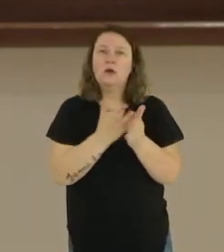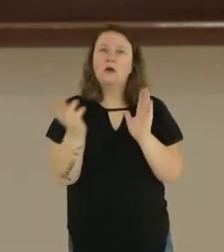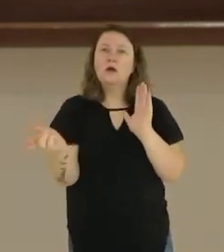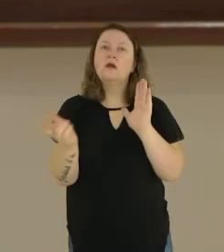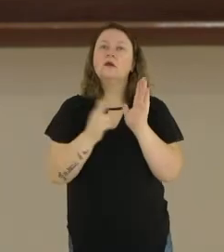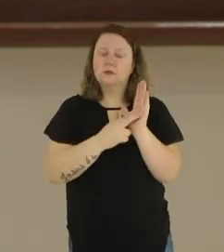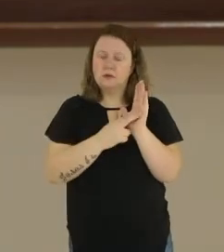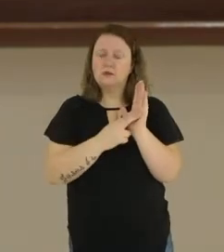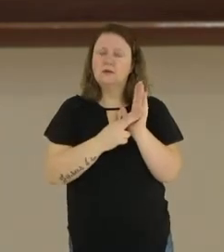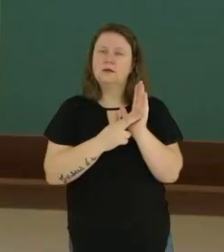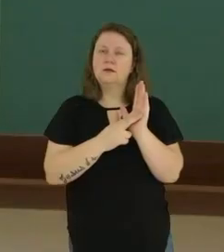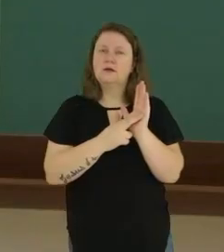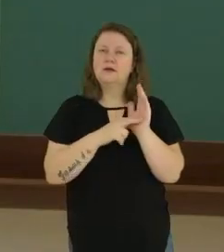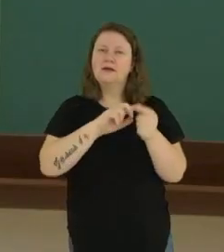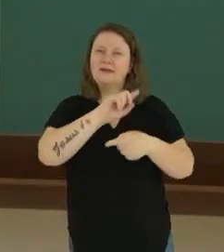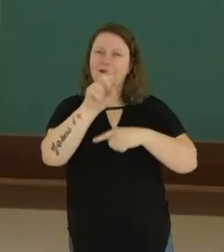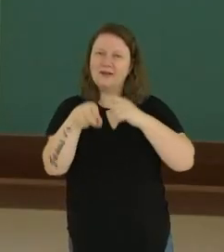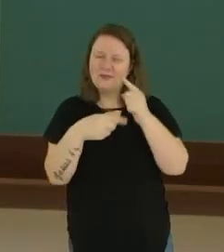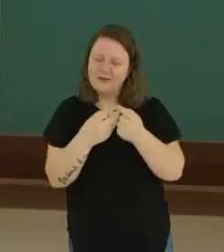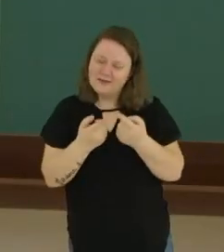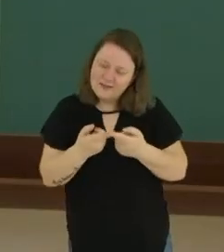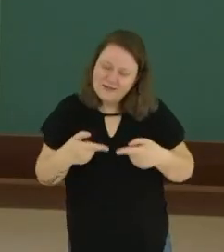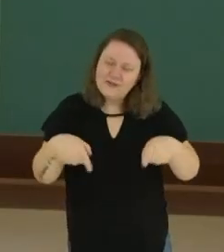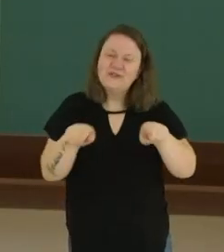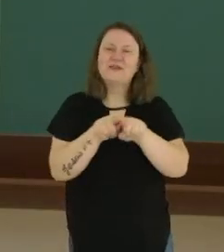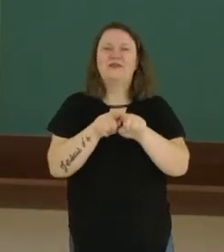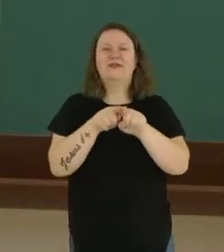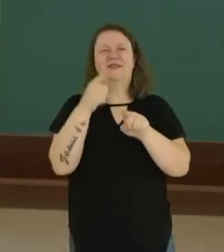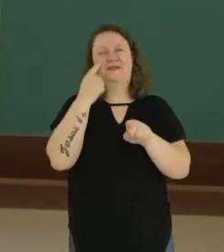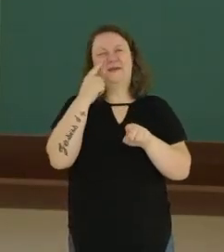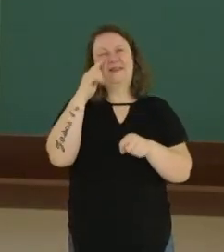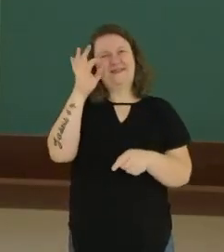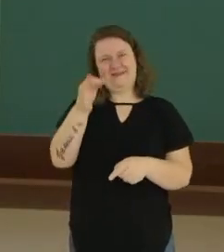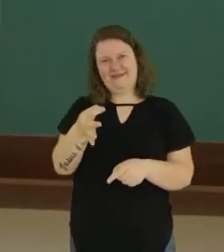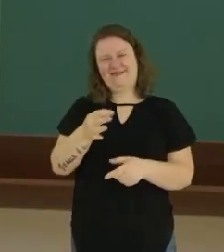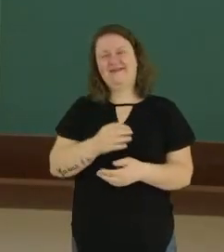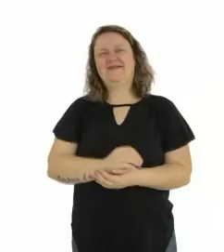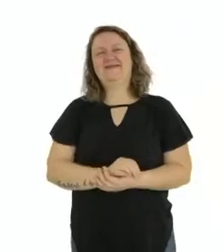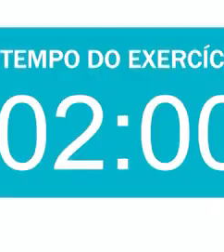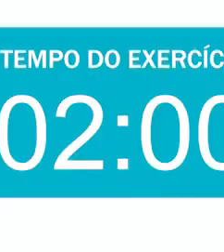no caderno e daí a gente já volta para ver se ela está correta.